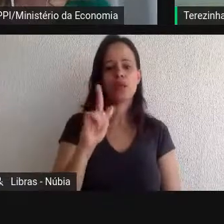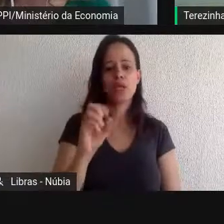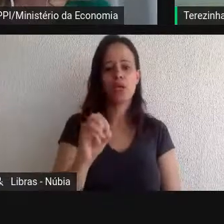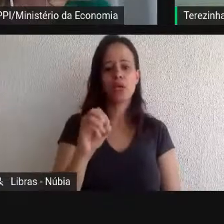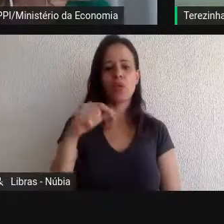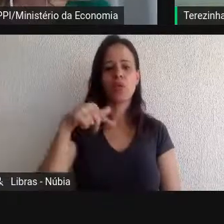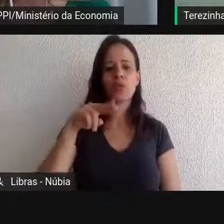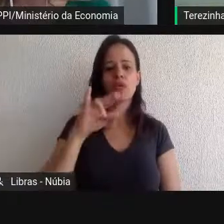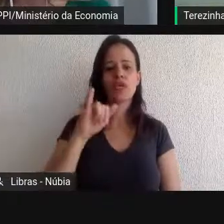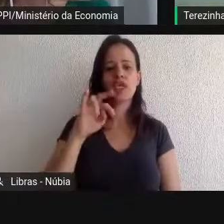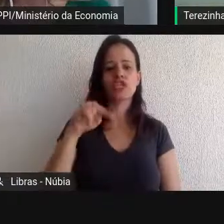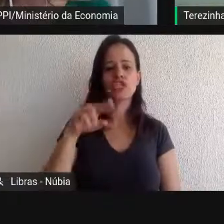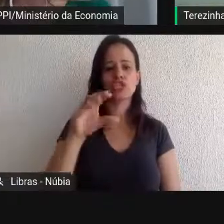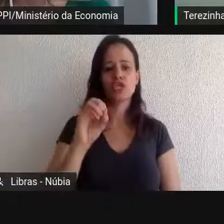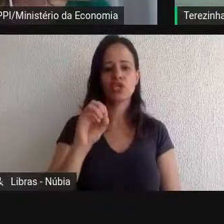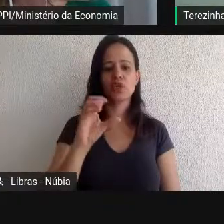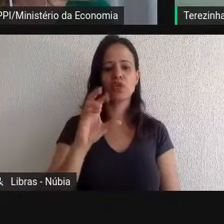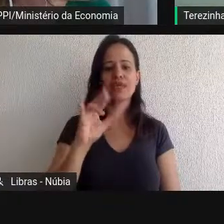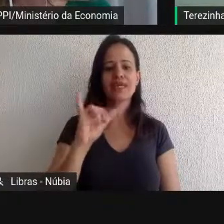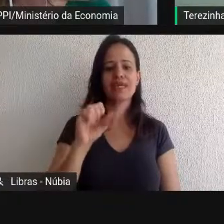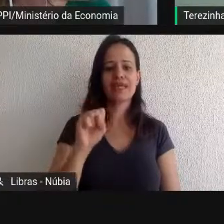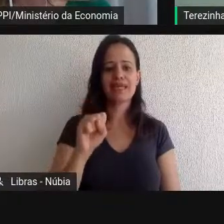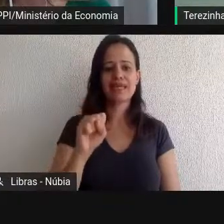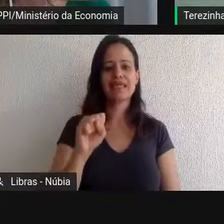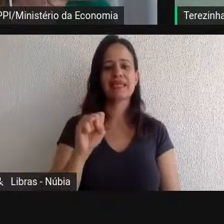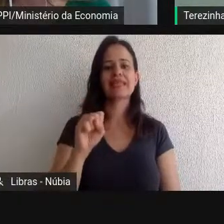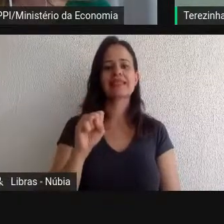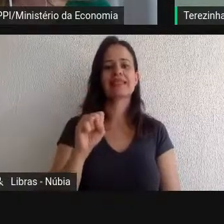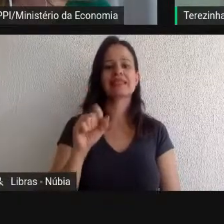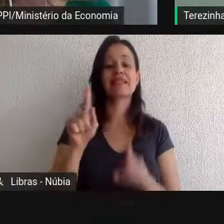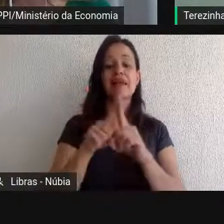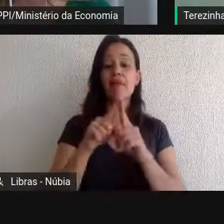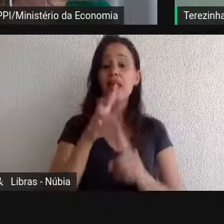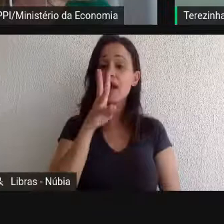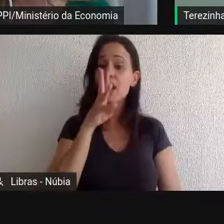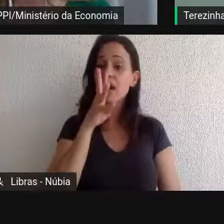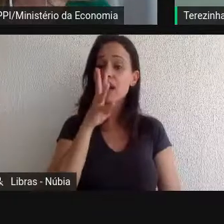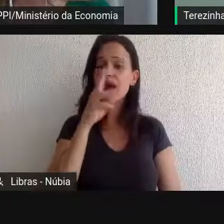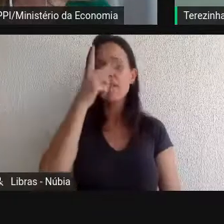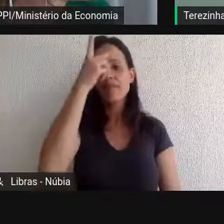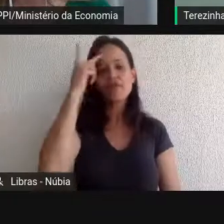backstage, a Cris e a Isabel, a audiência, né? O pessoal da